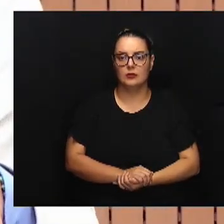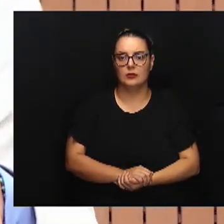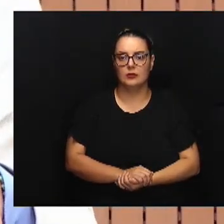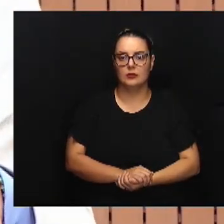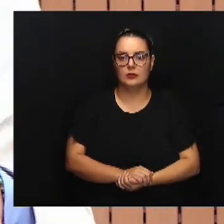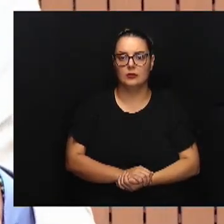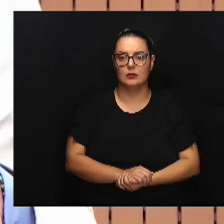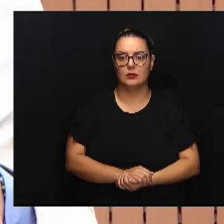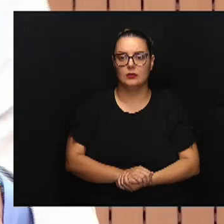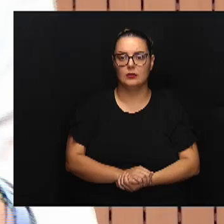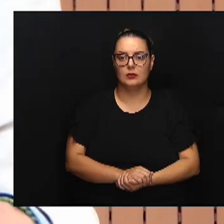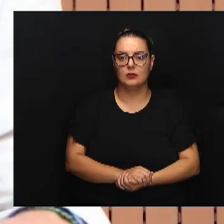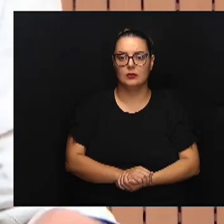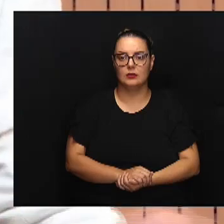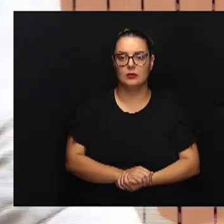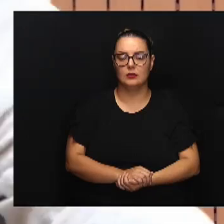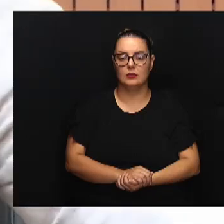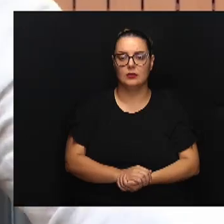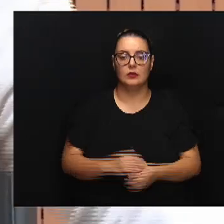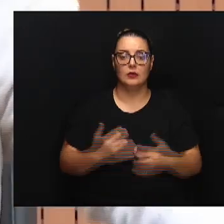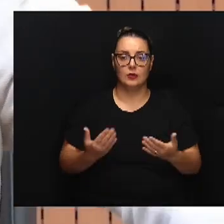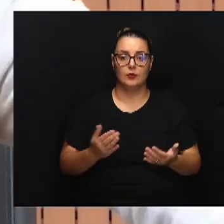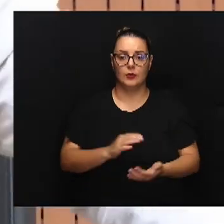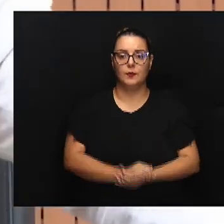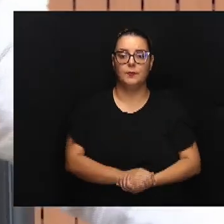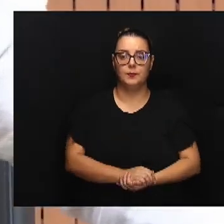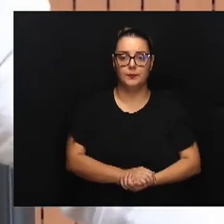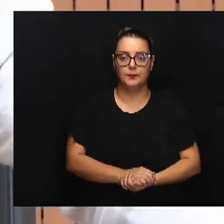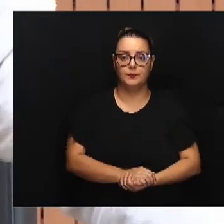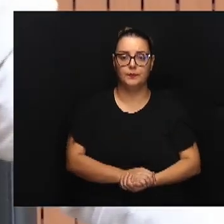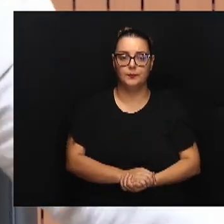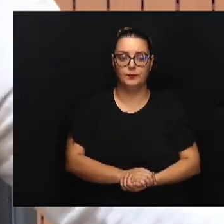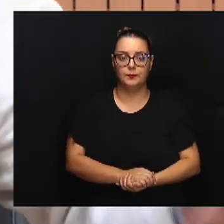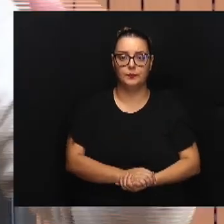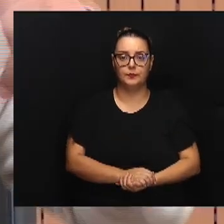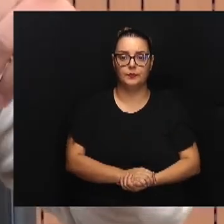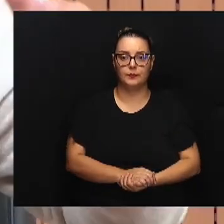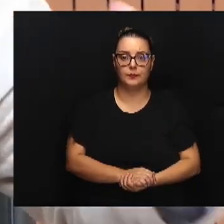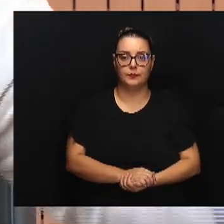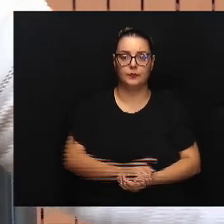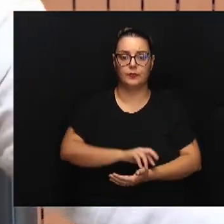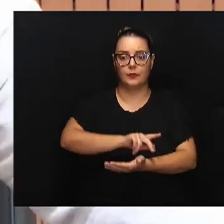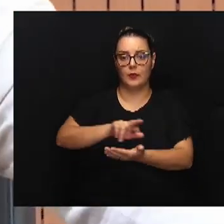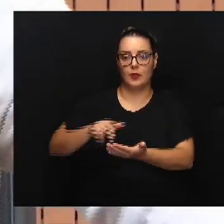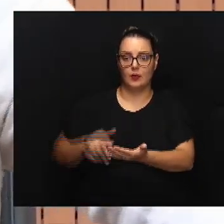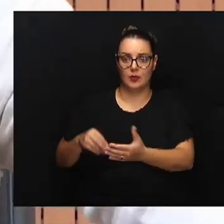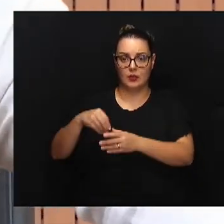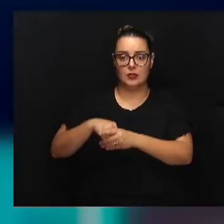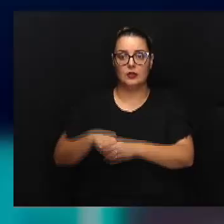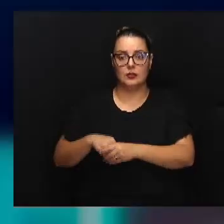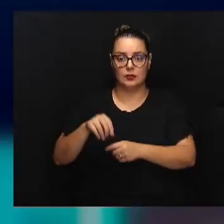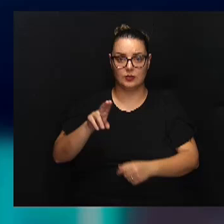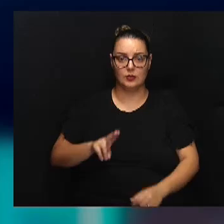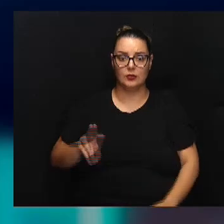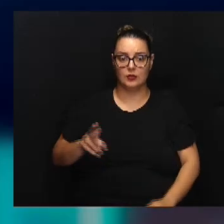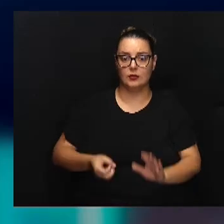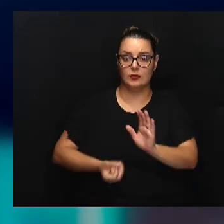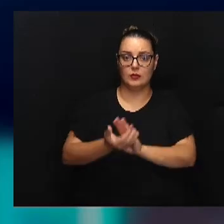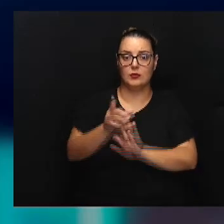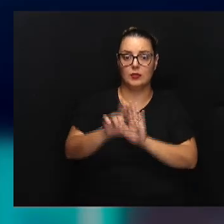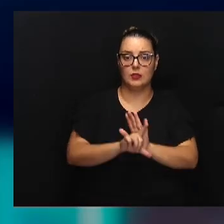slide. Bom, o programa de diversidade na universidade ele foi instituído pela